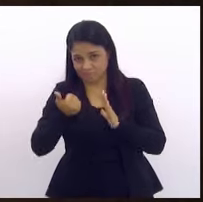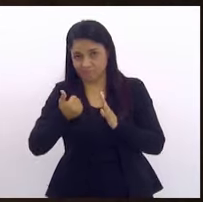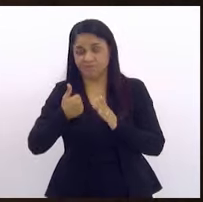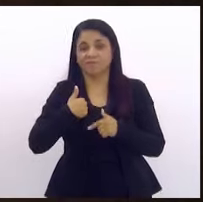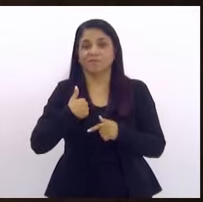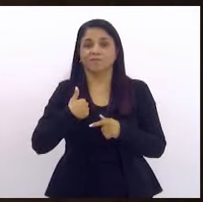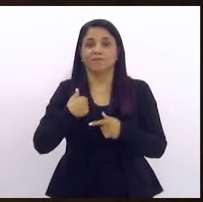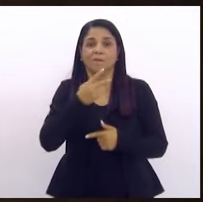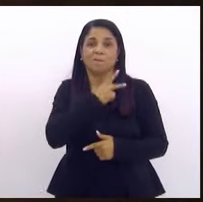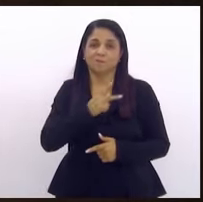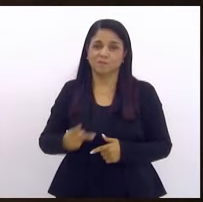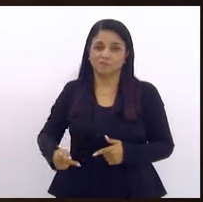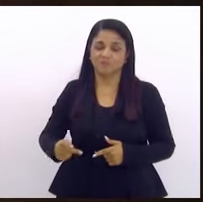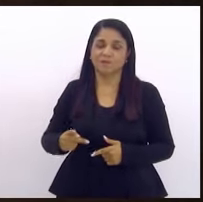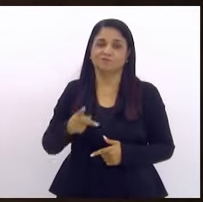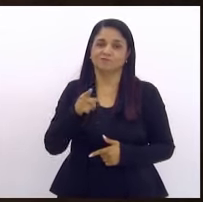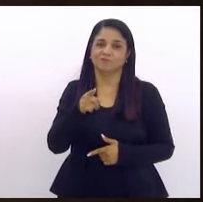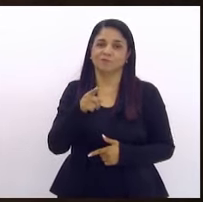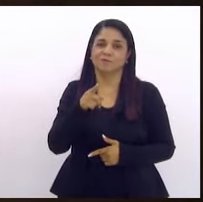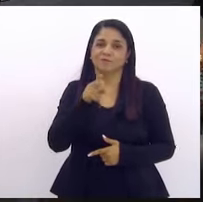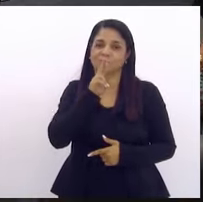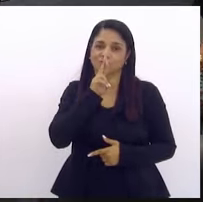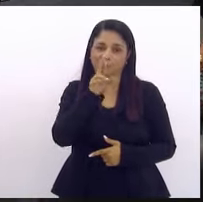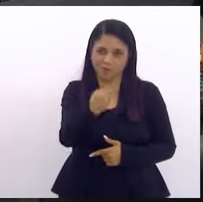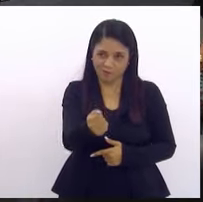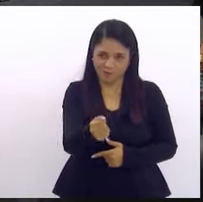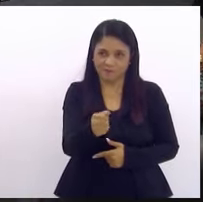nosso presidente constitucionalista Amorim.